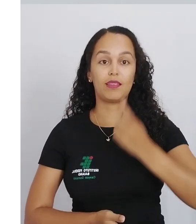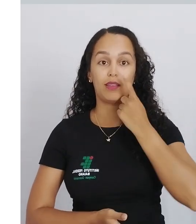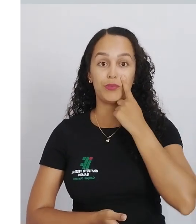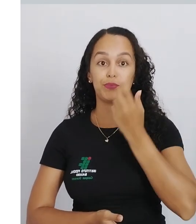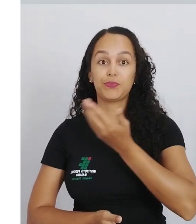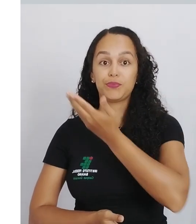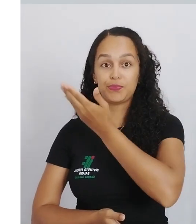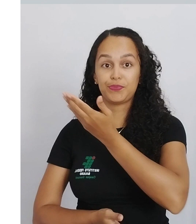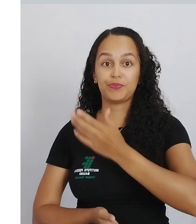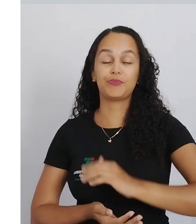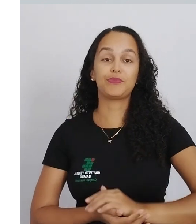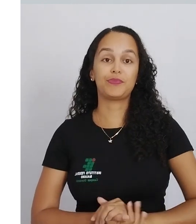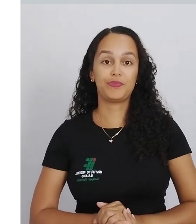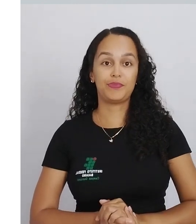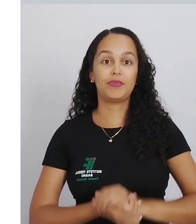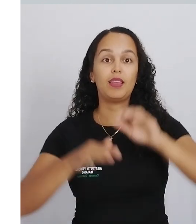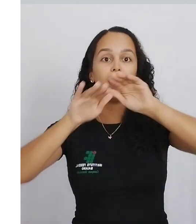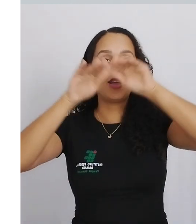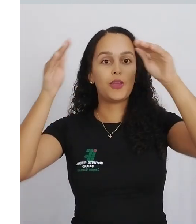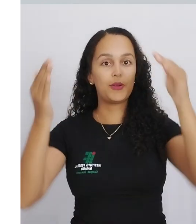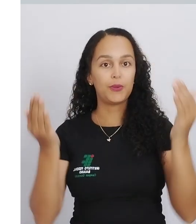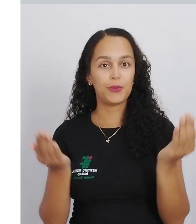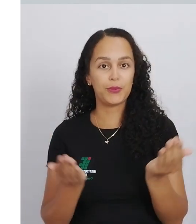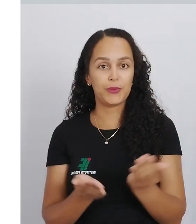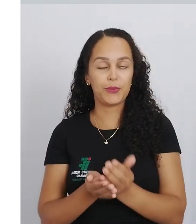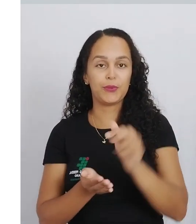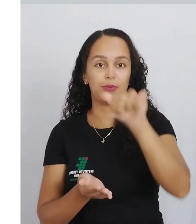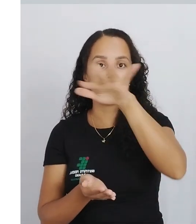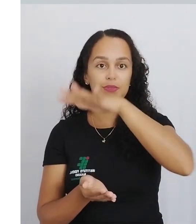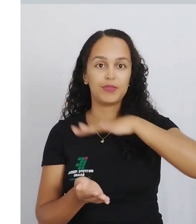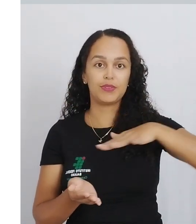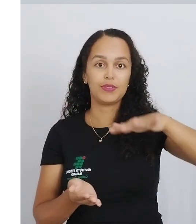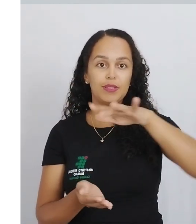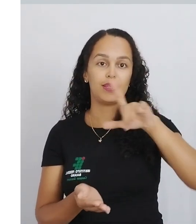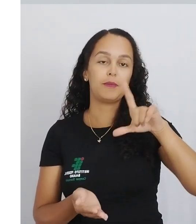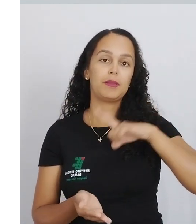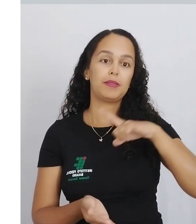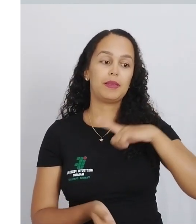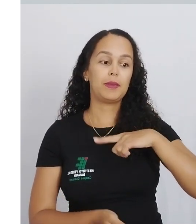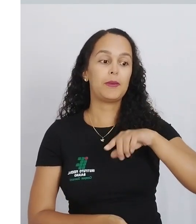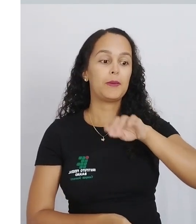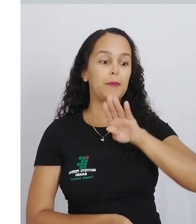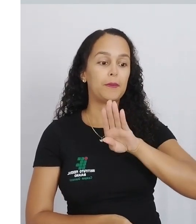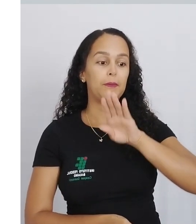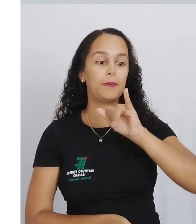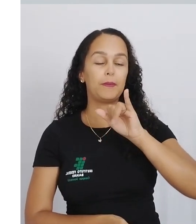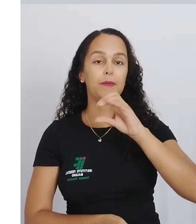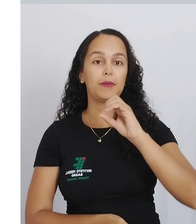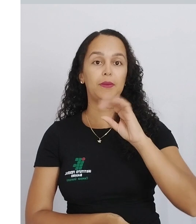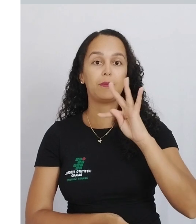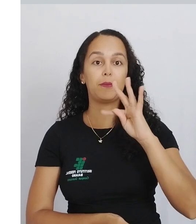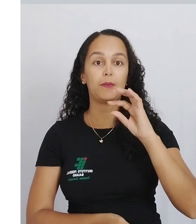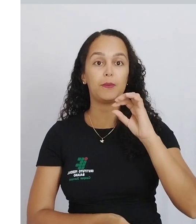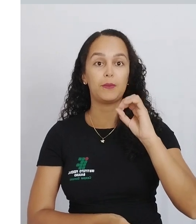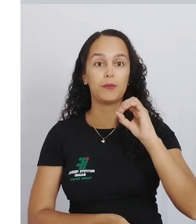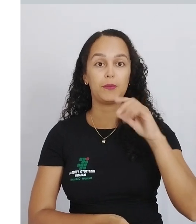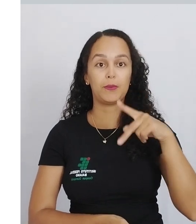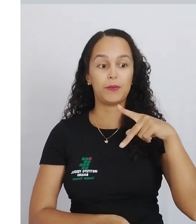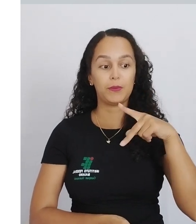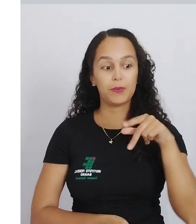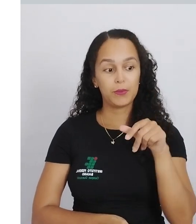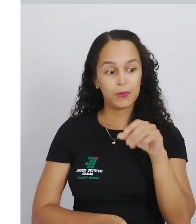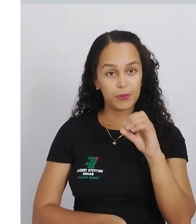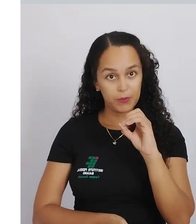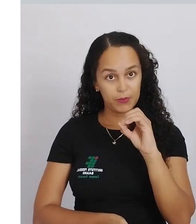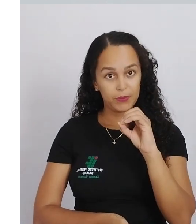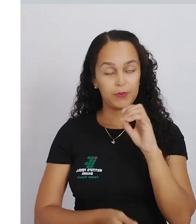Então, no ecossistema, né, a gente tem o biótopo e temos a comunidade, tá? Então, a soma desses dois forma meu